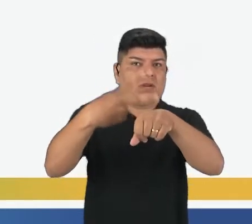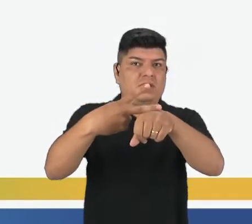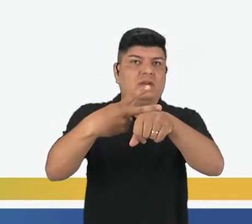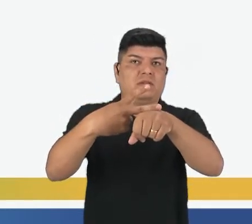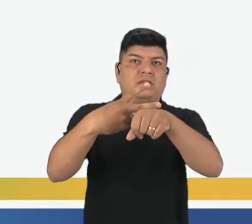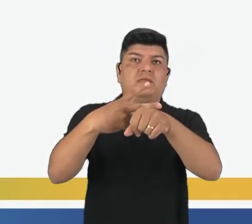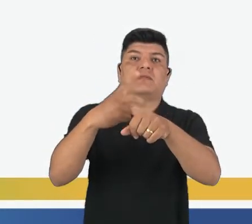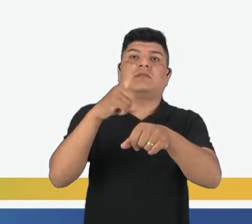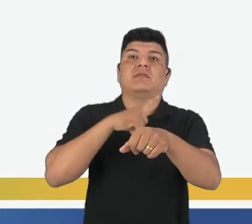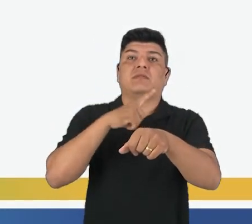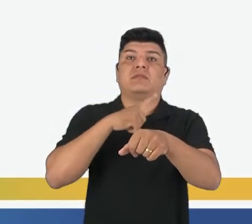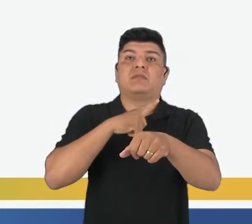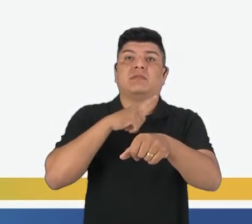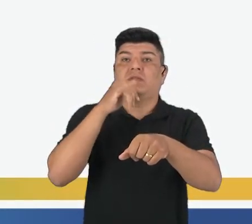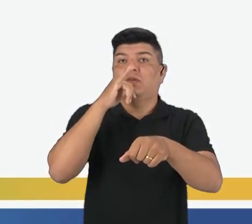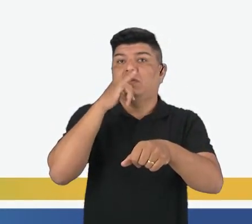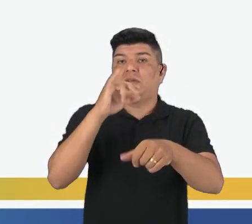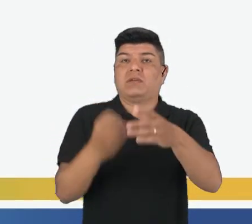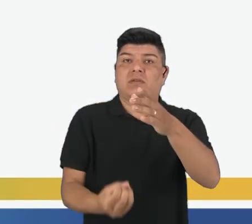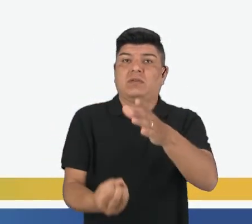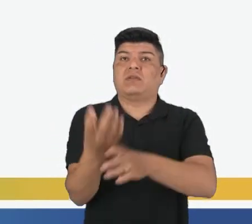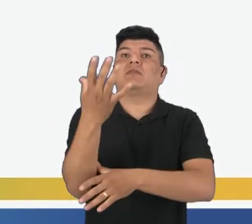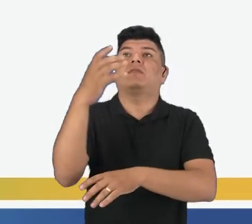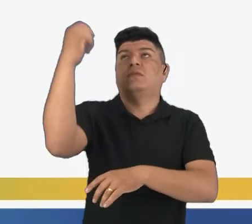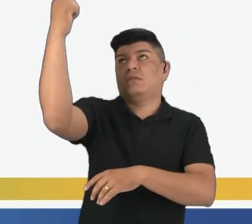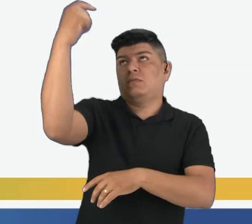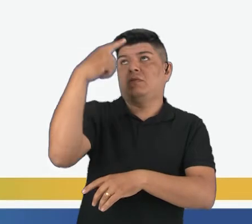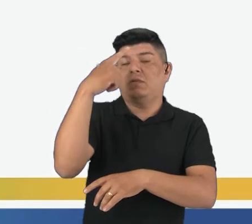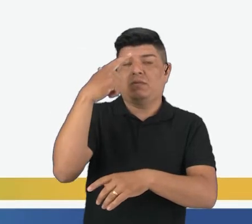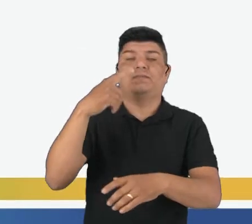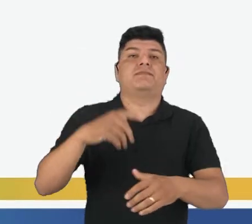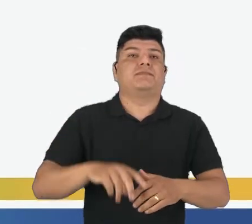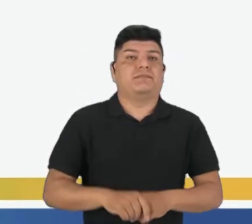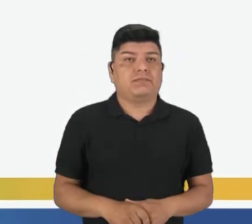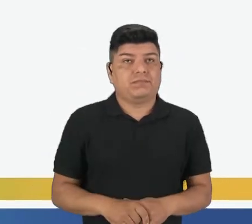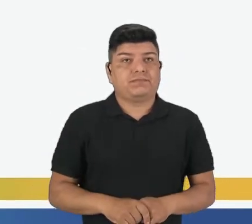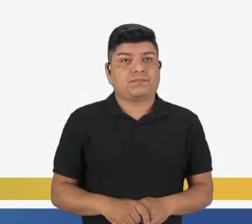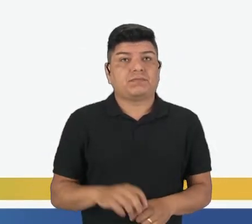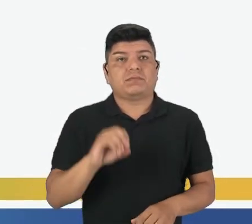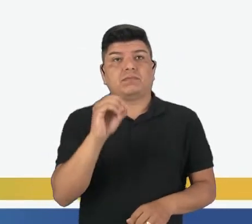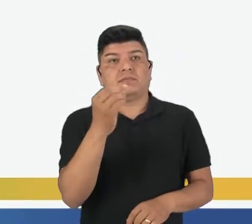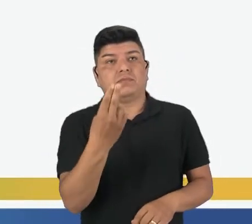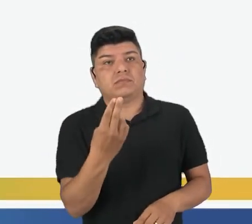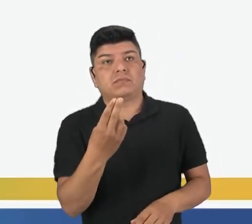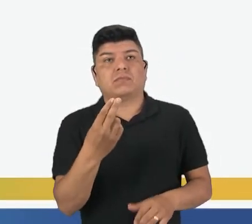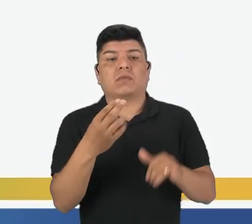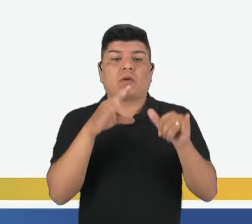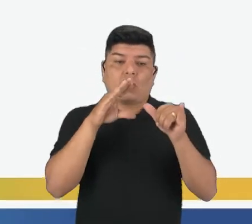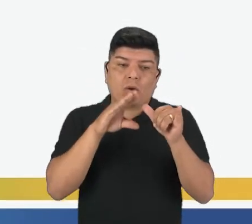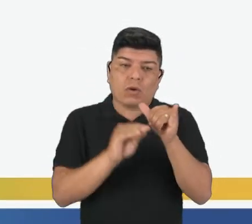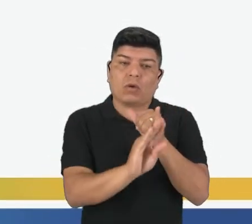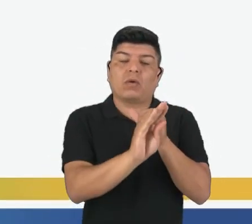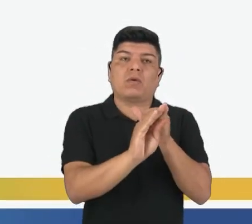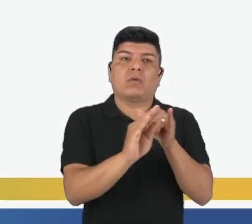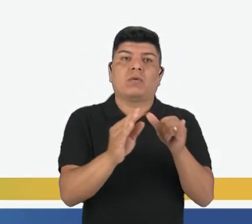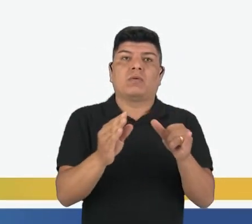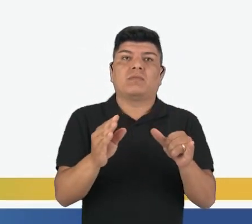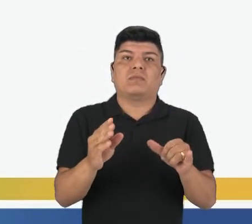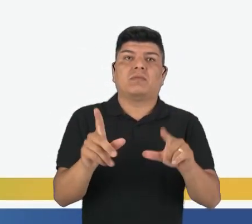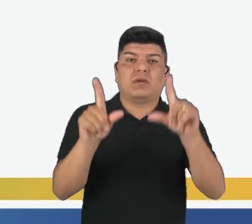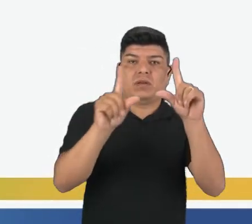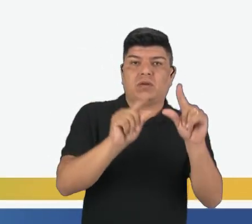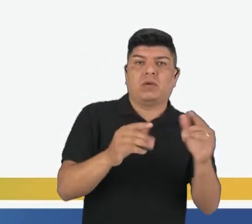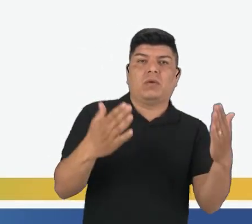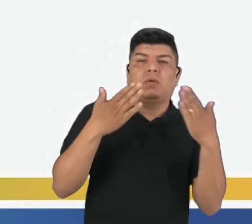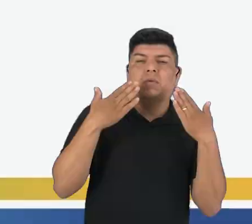Eles produzem aí energia solar por meio do sol. Ou térmicos para aquecimento do ambiente ou